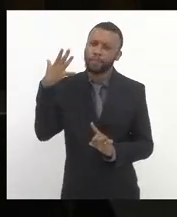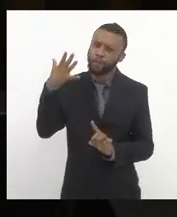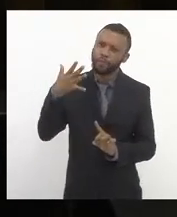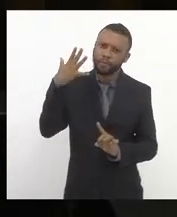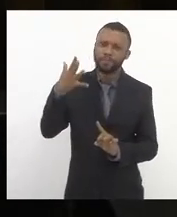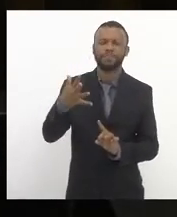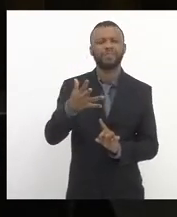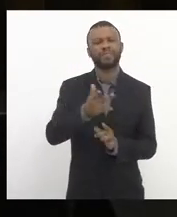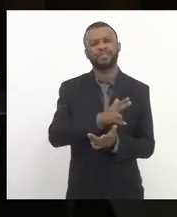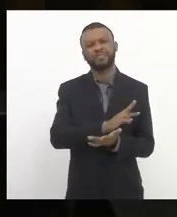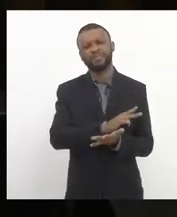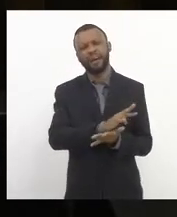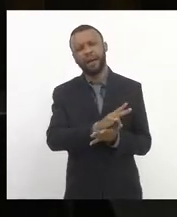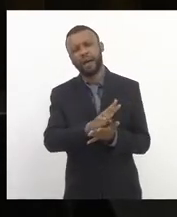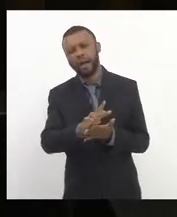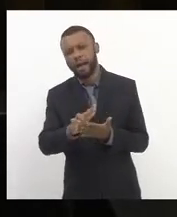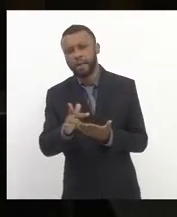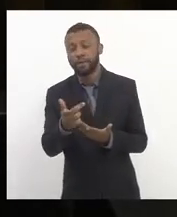de restos a pagar